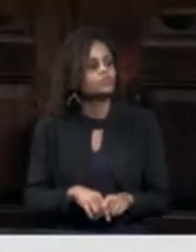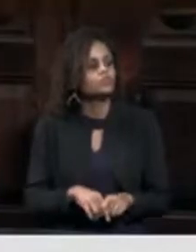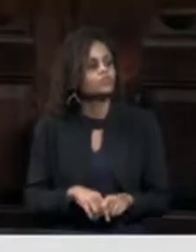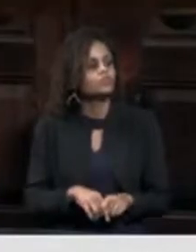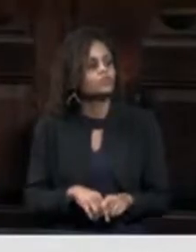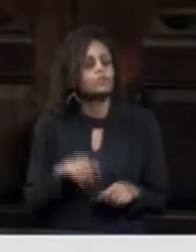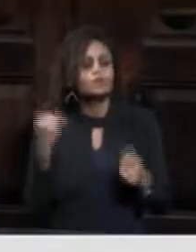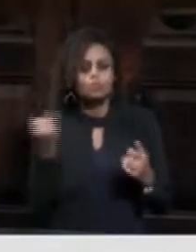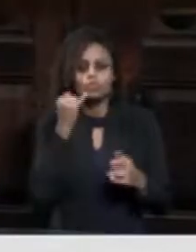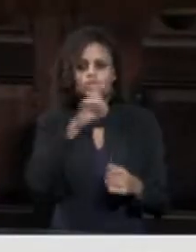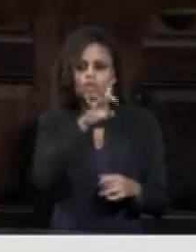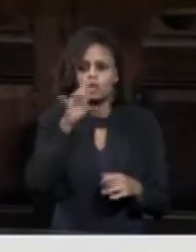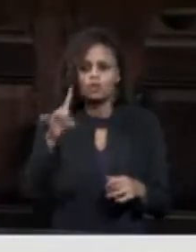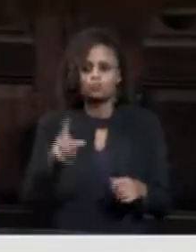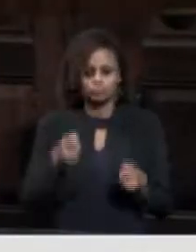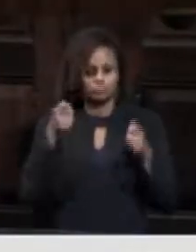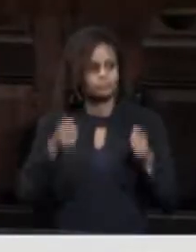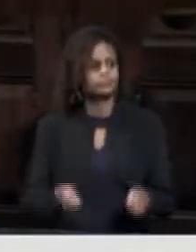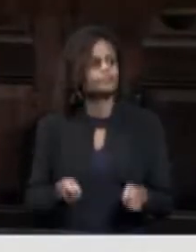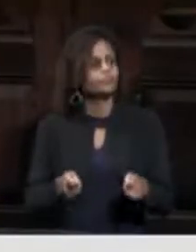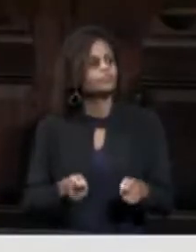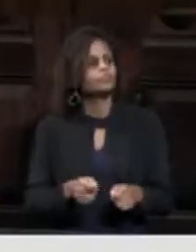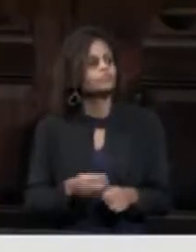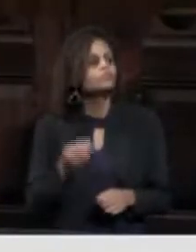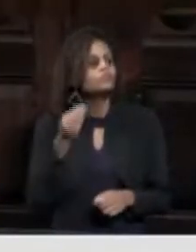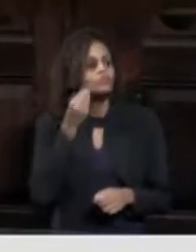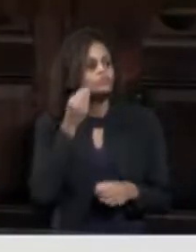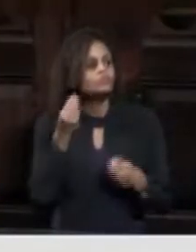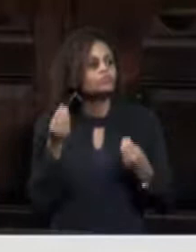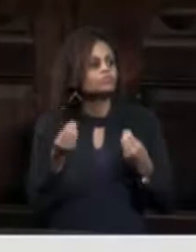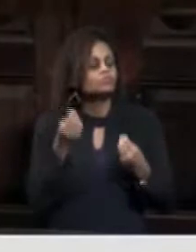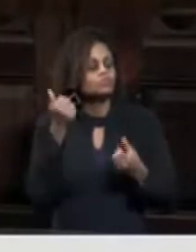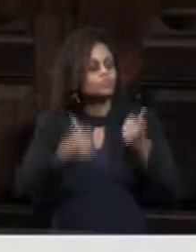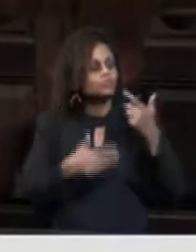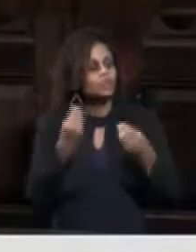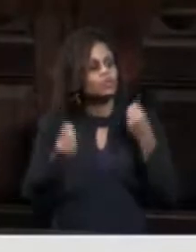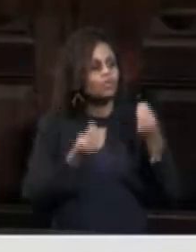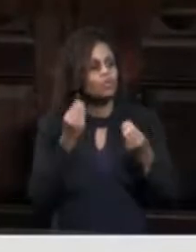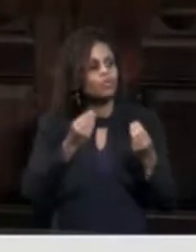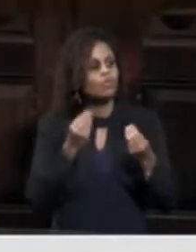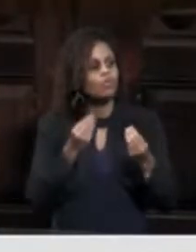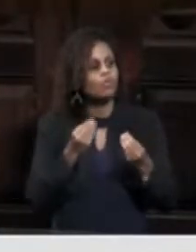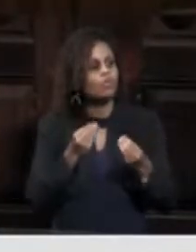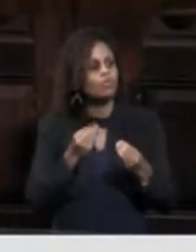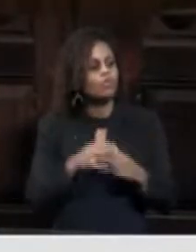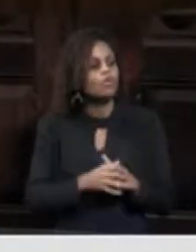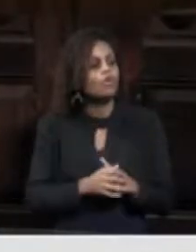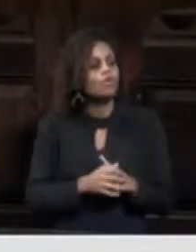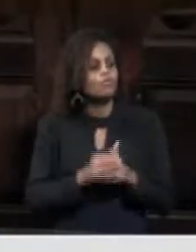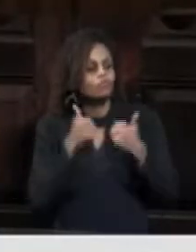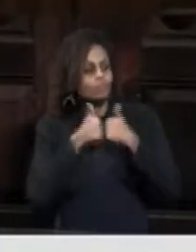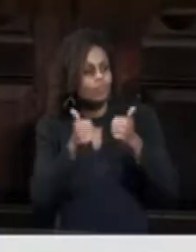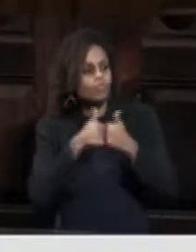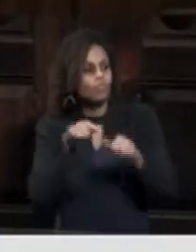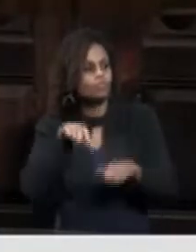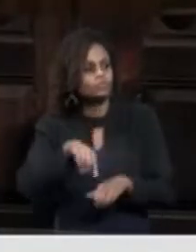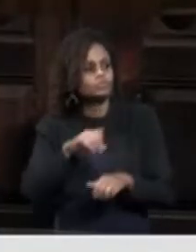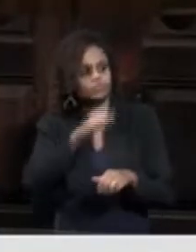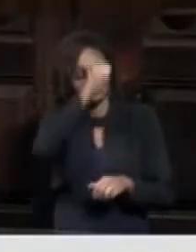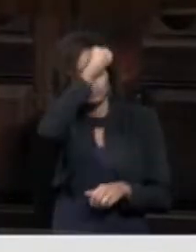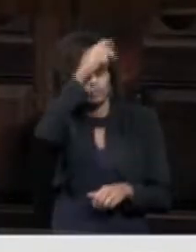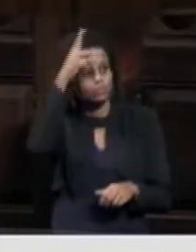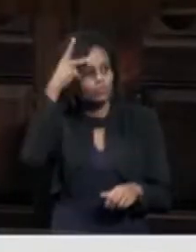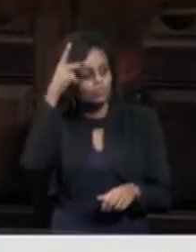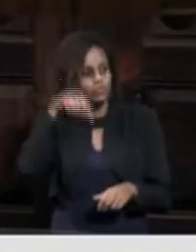em relação à forma como tem funcionado o sistema de transporte público no Estado do Rio de